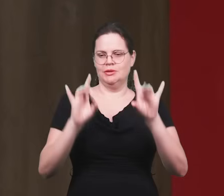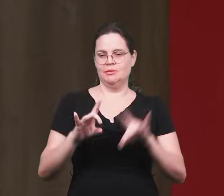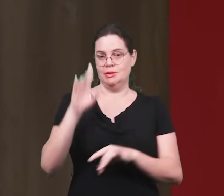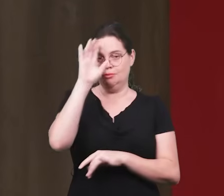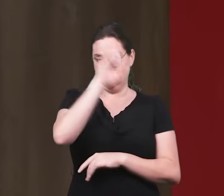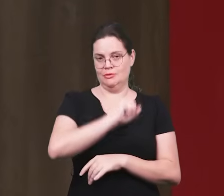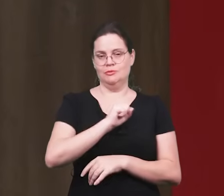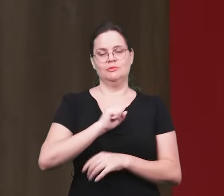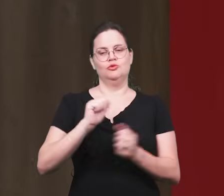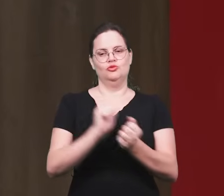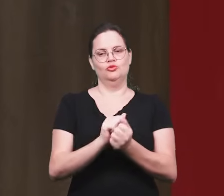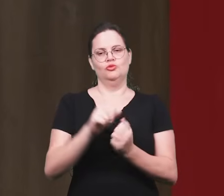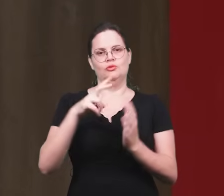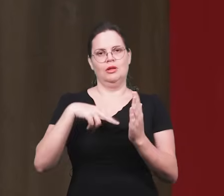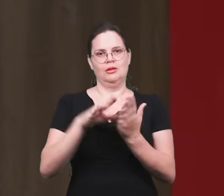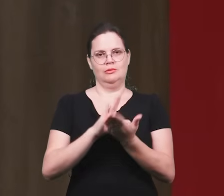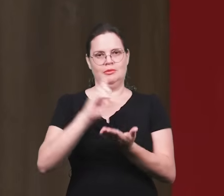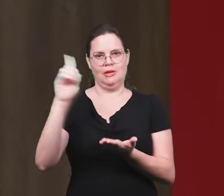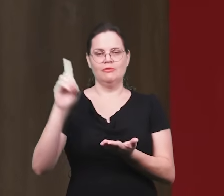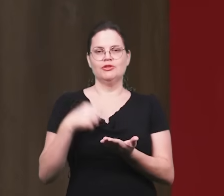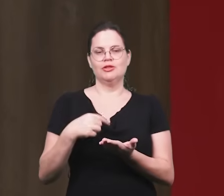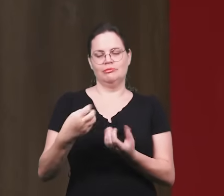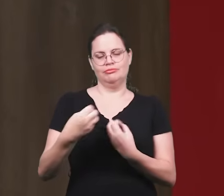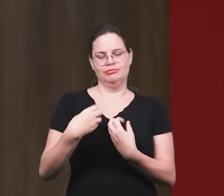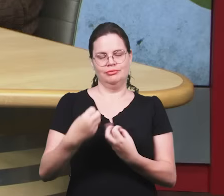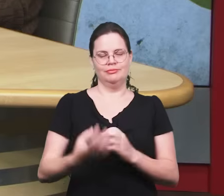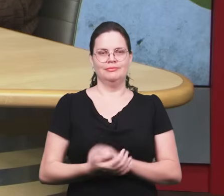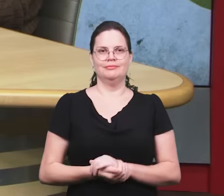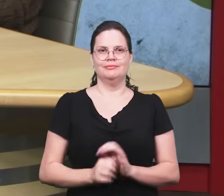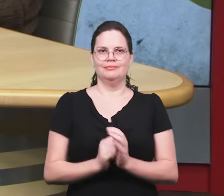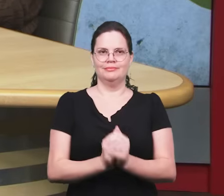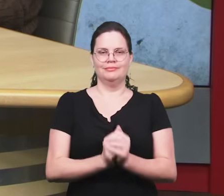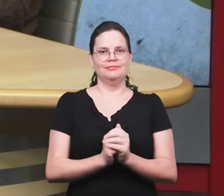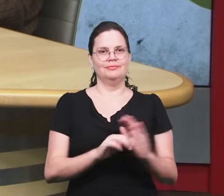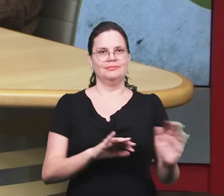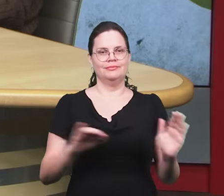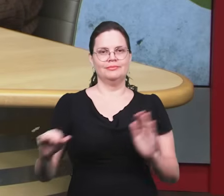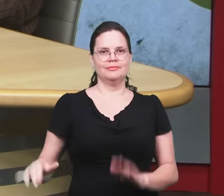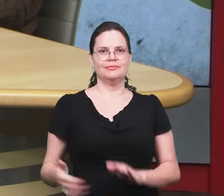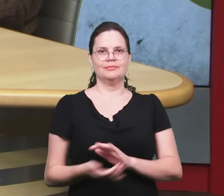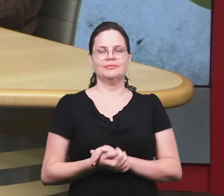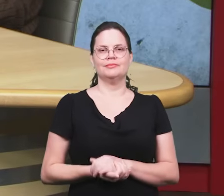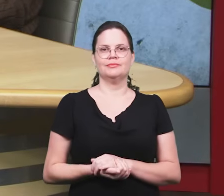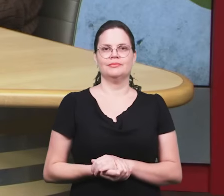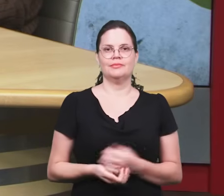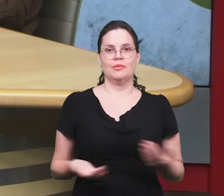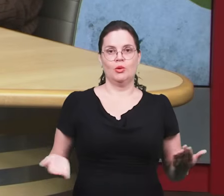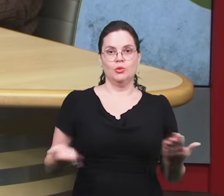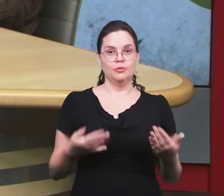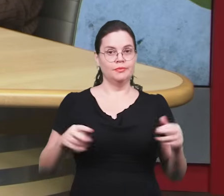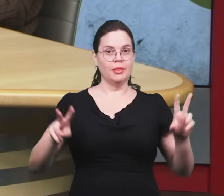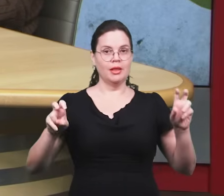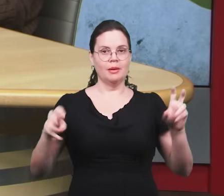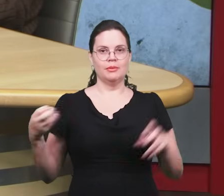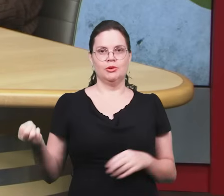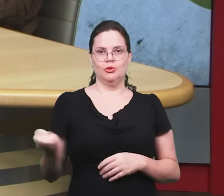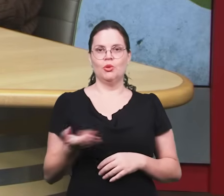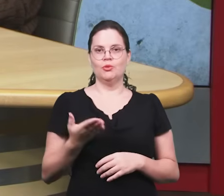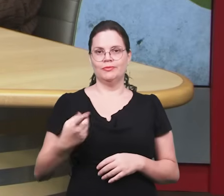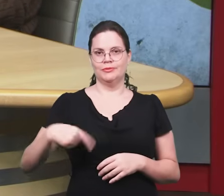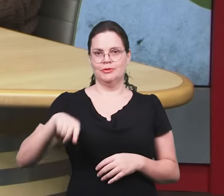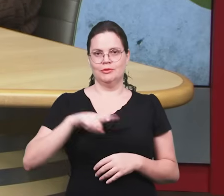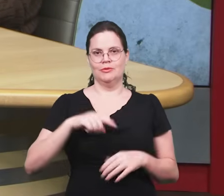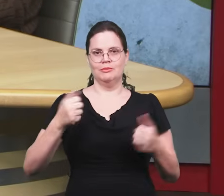aprendermos juntas a palavra do Senhor. Amém. Hoje nós vamos entrar em um novo tema, uma nova